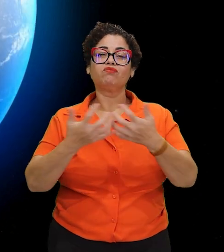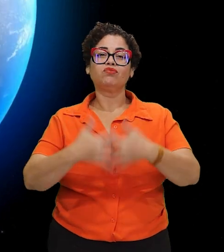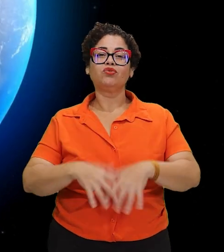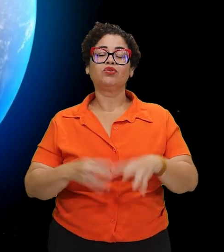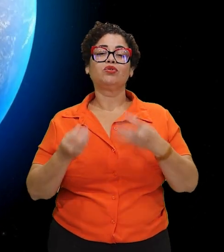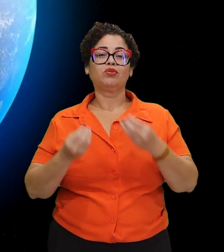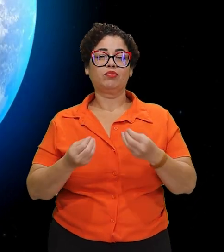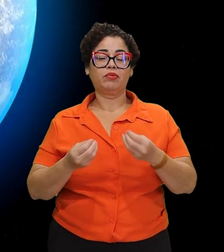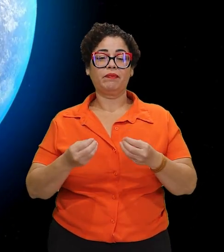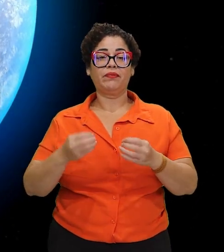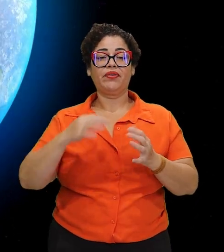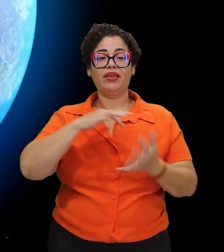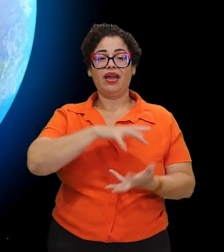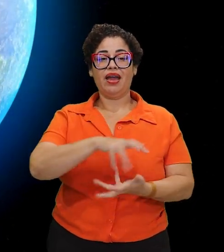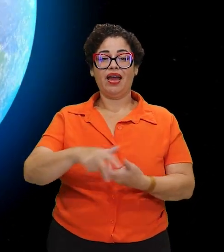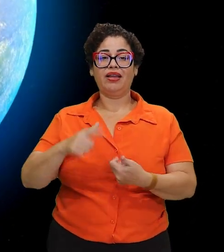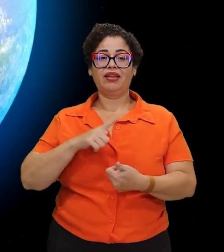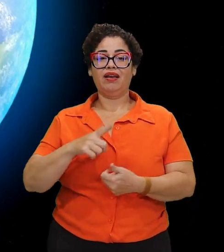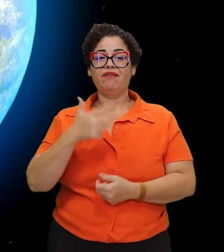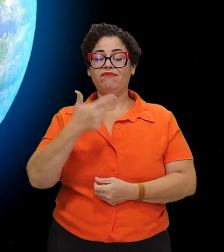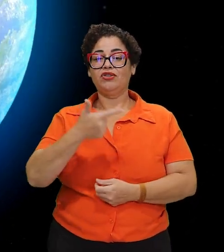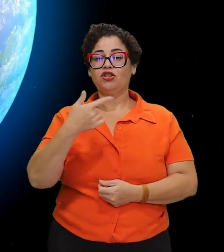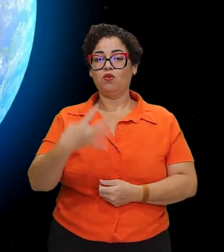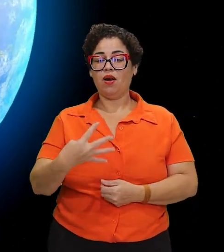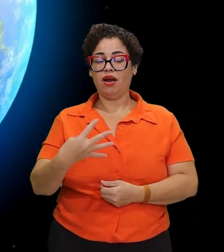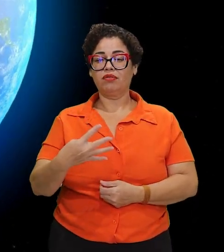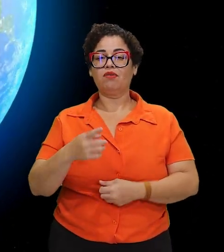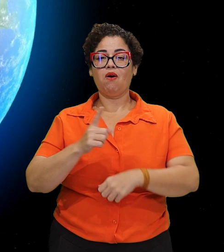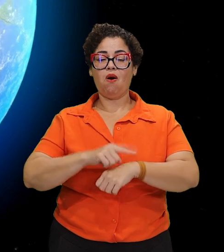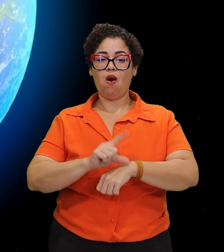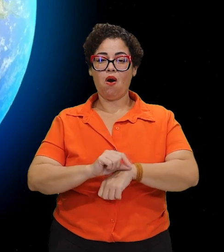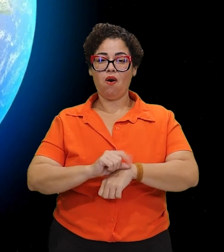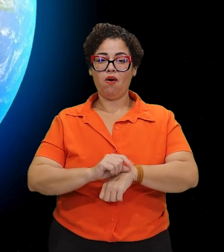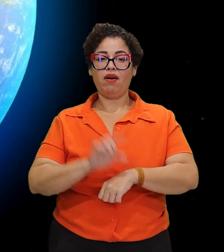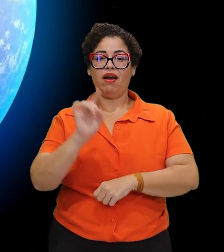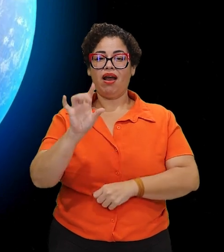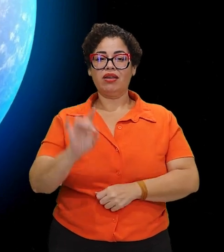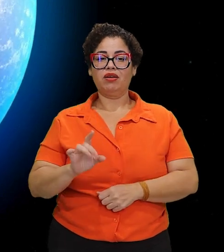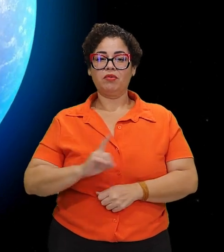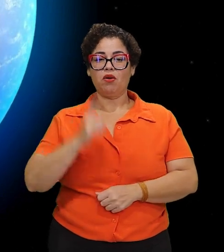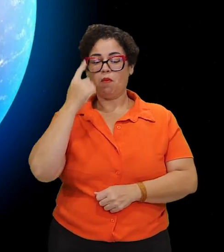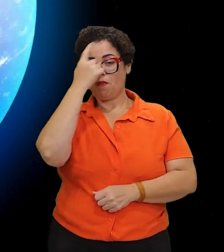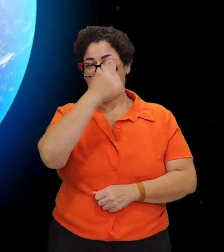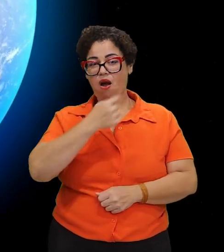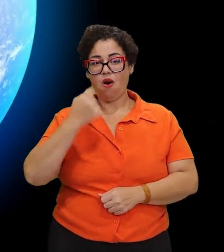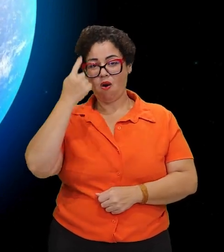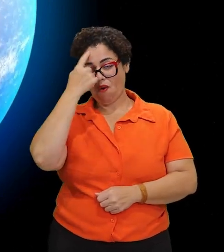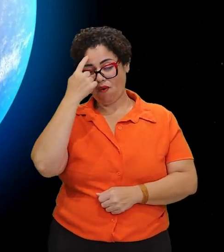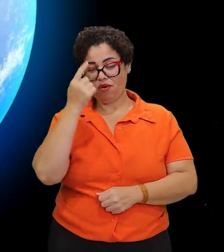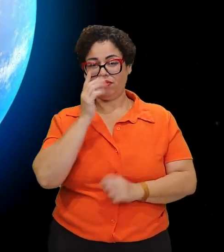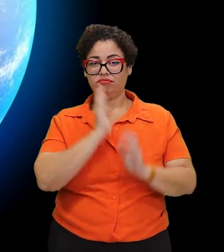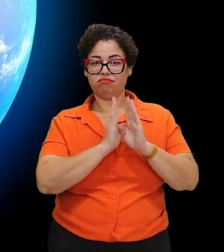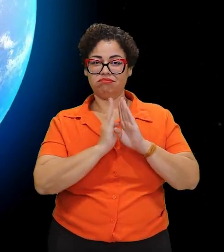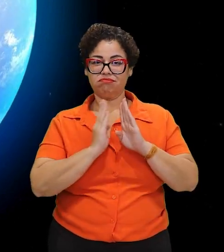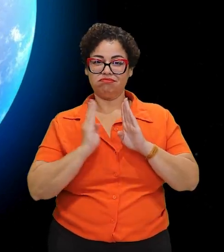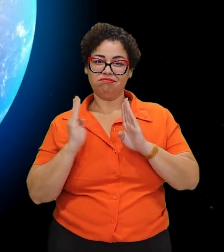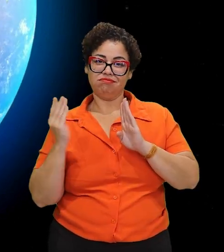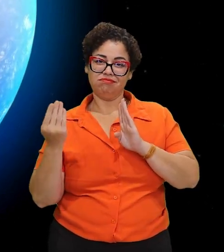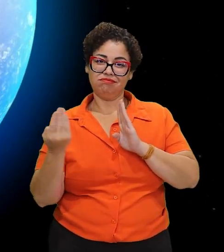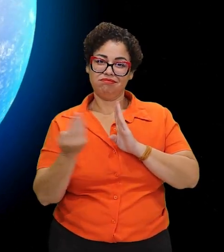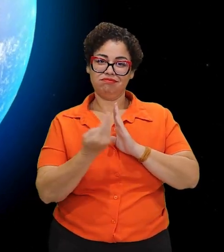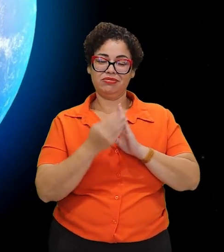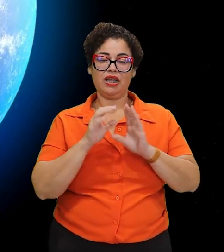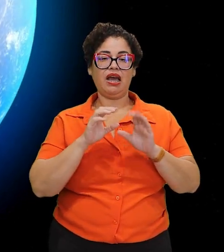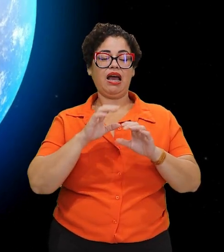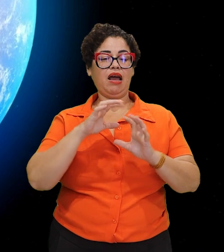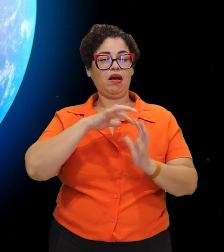funcionam. A Terra é dividida em 24 fusos horários, cada um correspondendo a uma hora do dia. Isso porque nosso